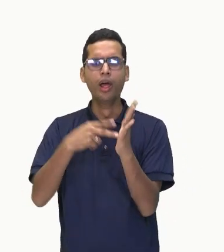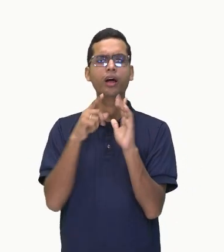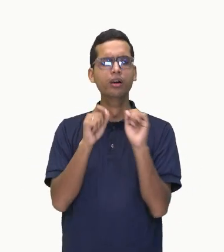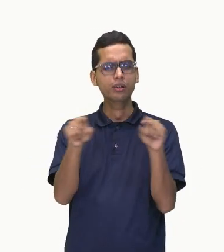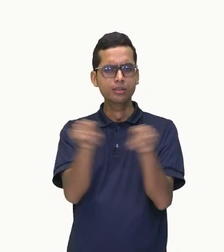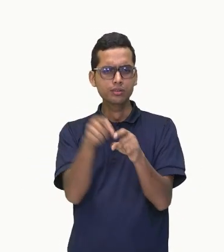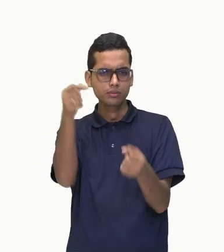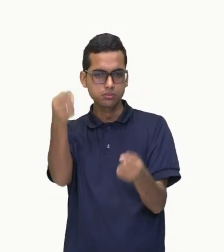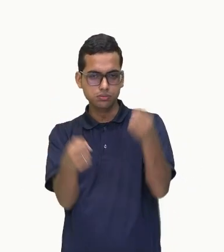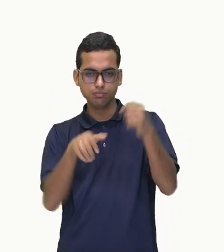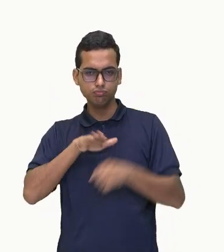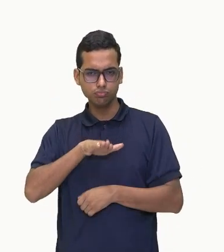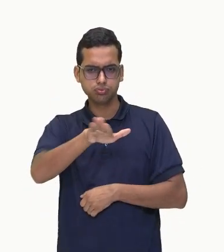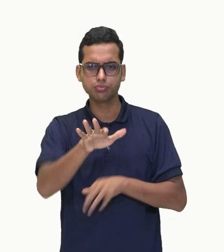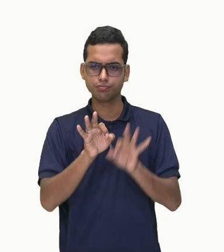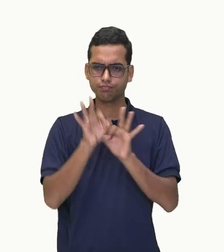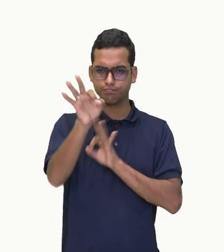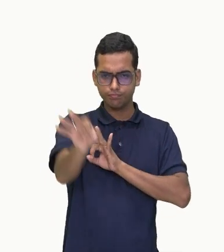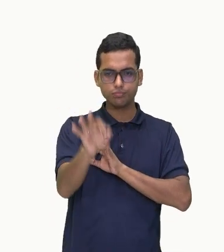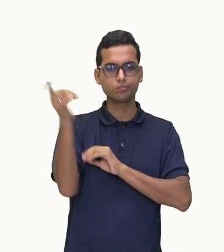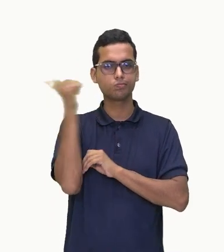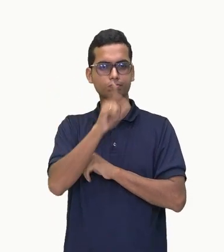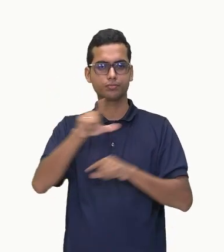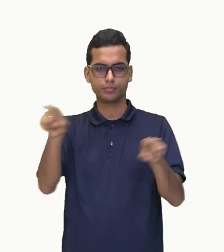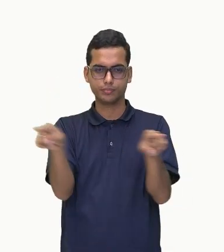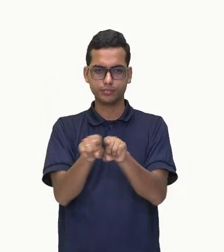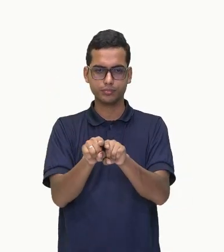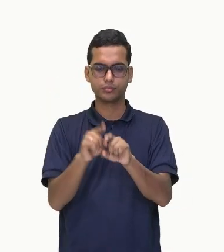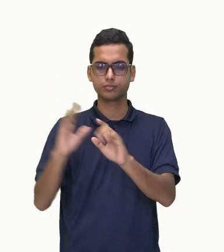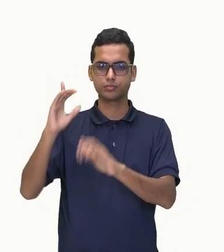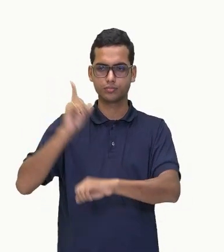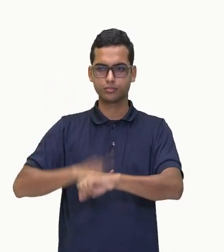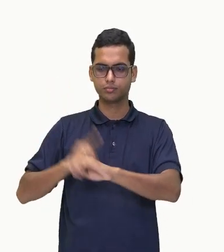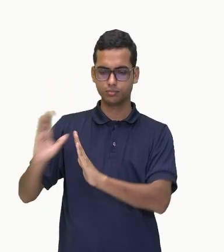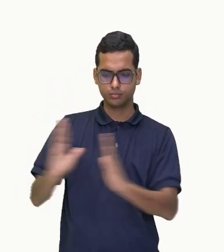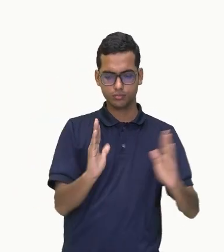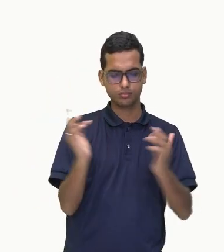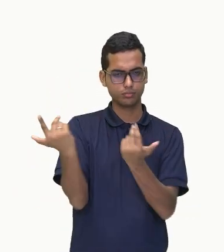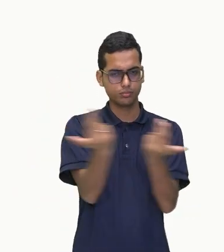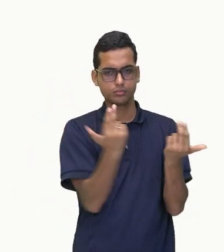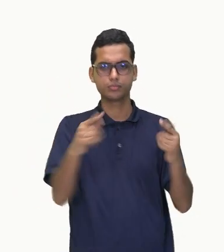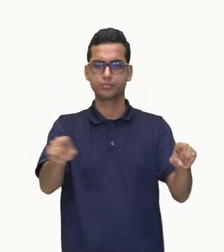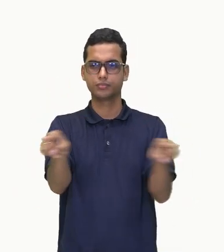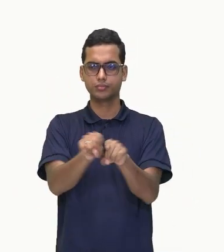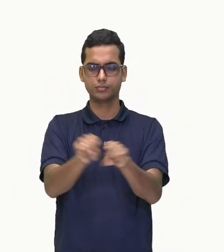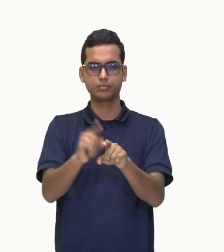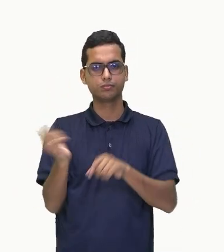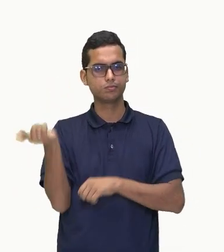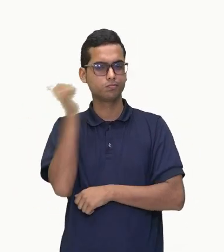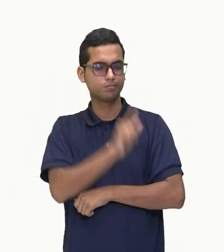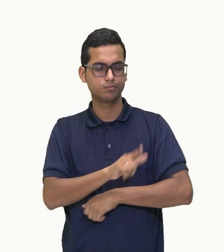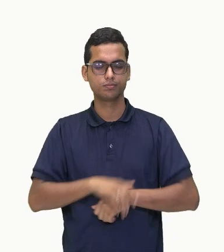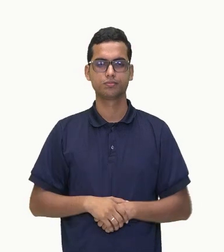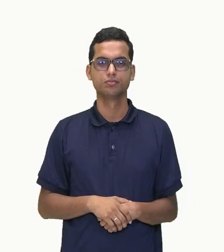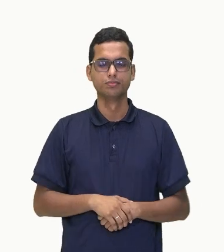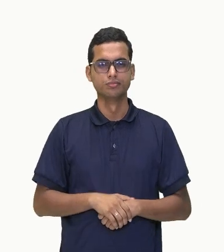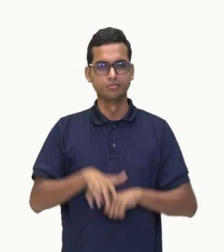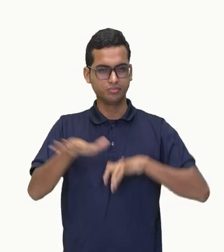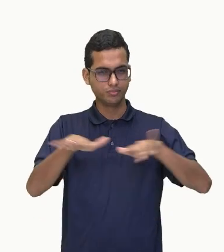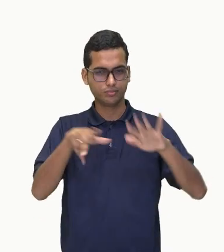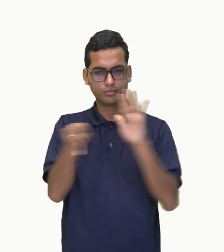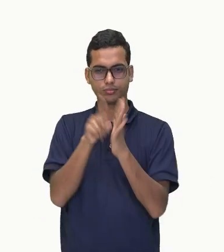objeto percorre distâncias iguais em intervalos de tempos iguais, ou seja, movimento